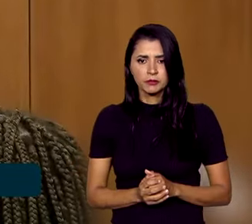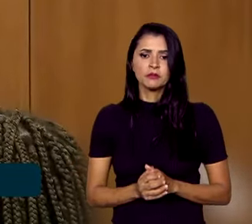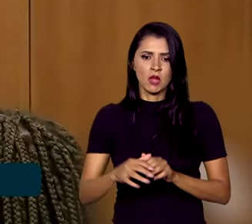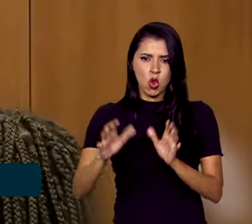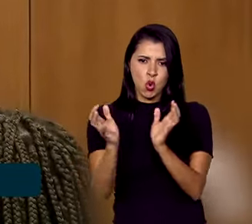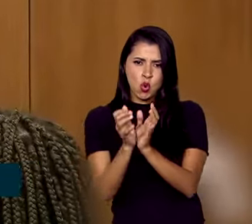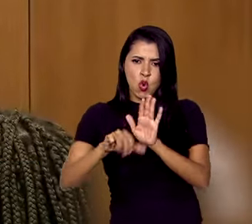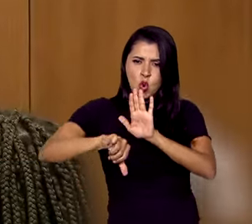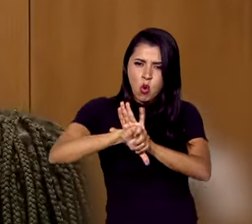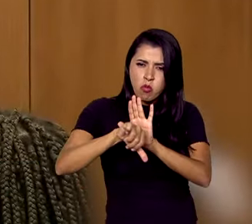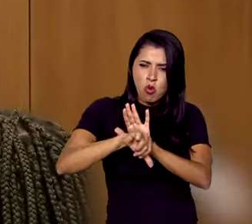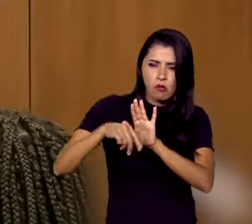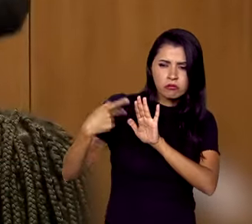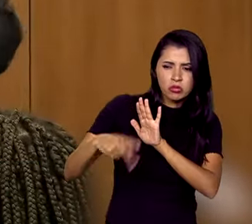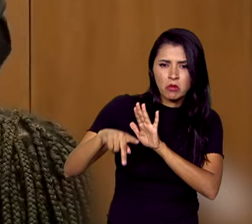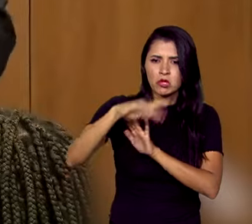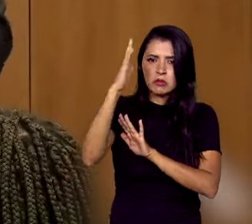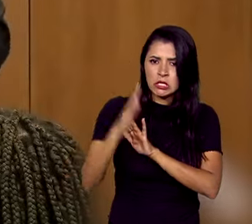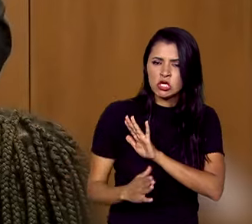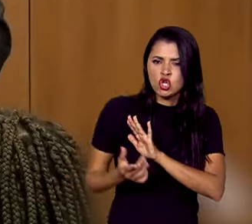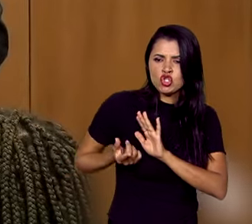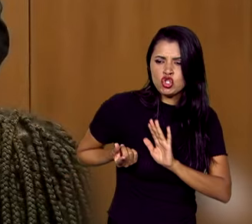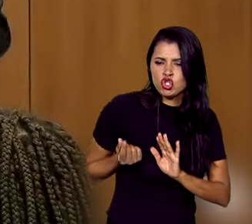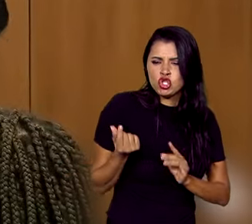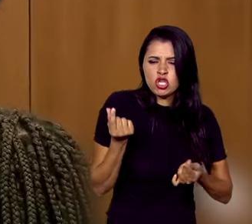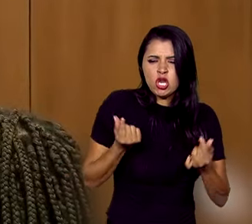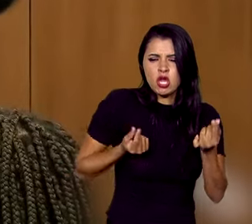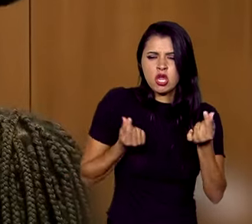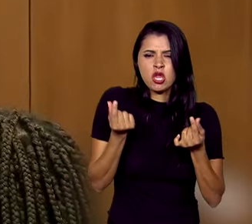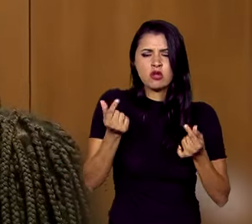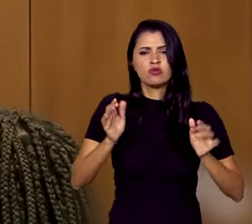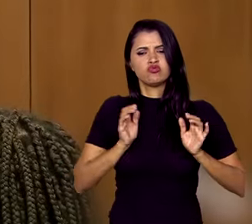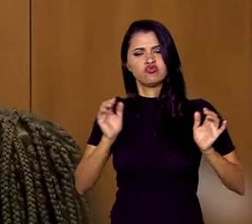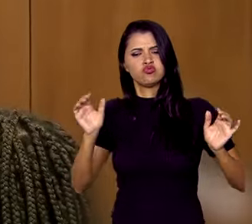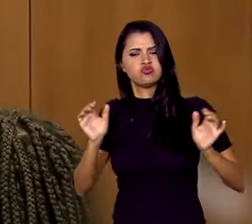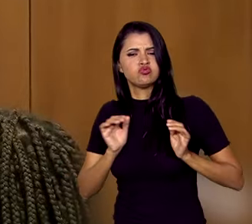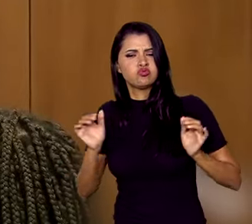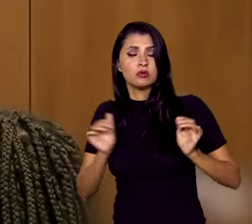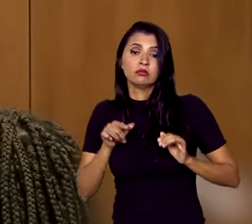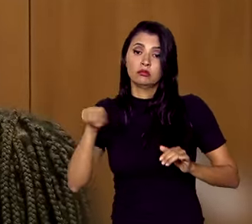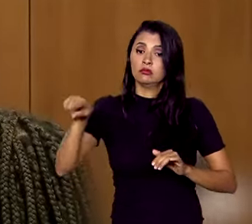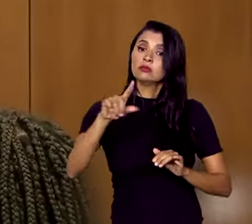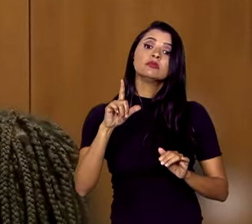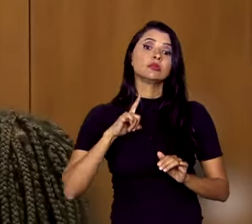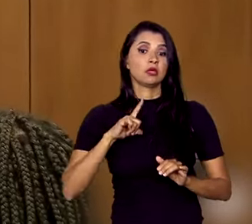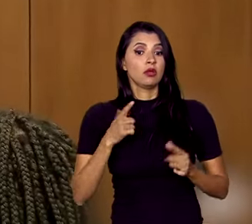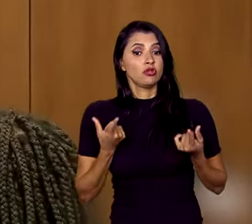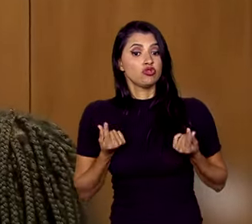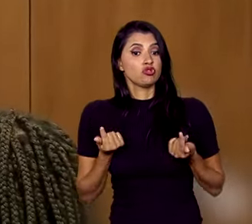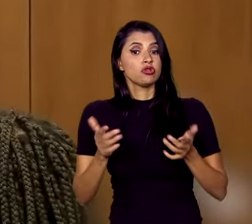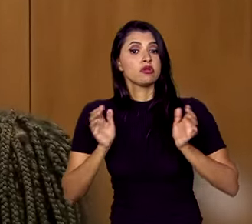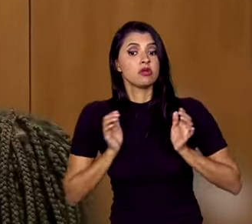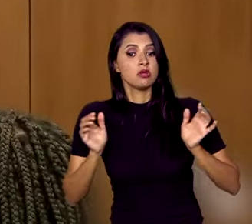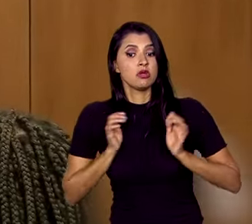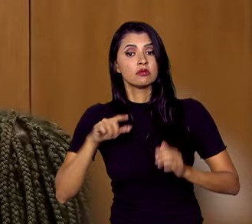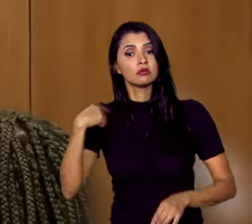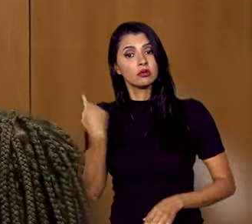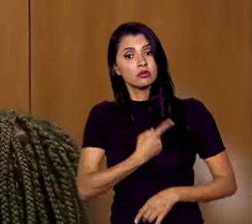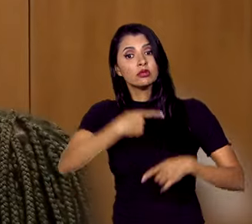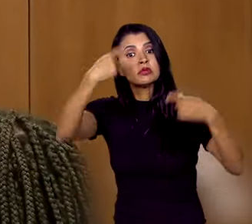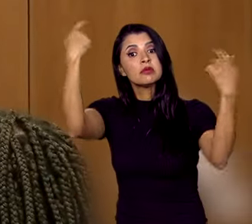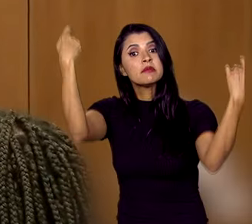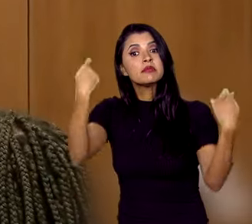brasileiras estão com muito dinheiro e por terem muito dinheiro nós precisamos ir